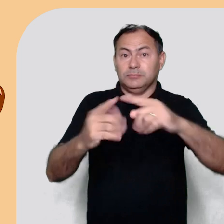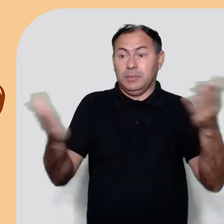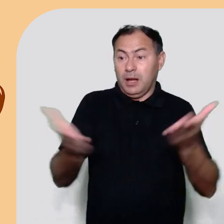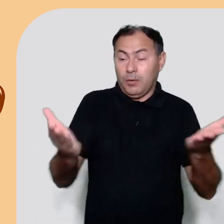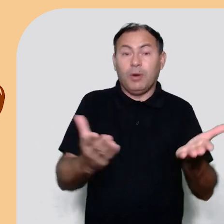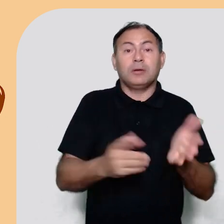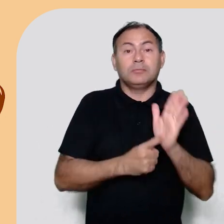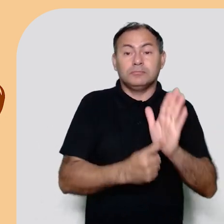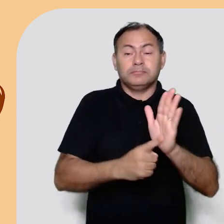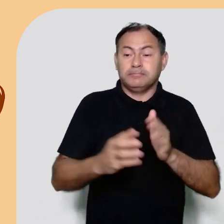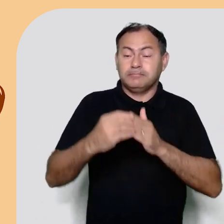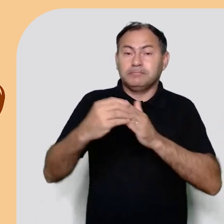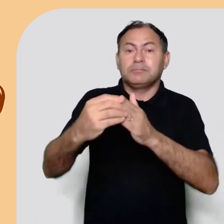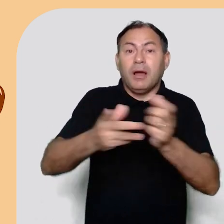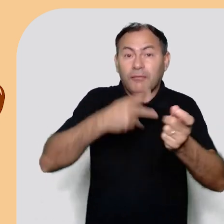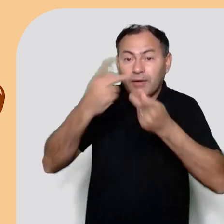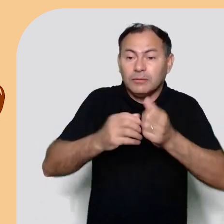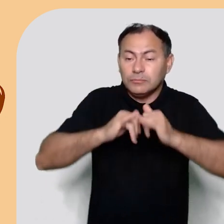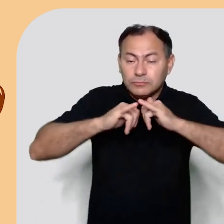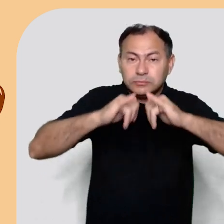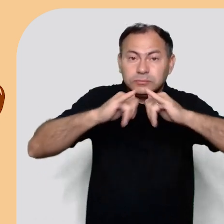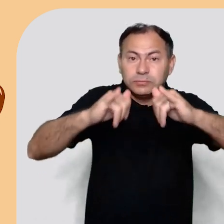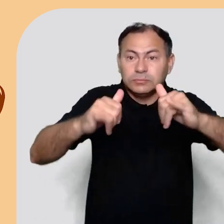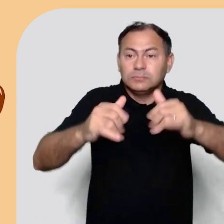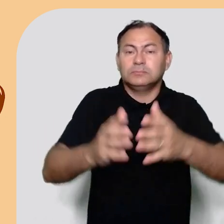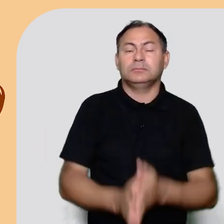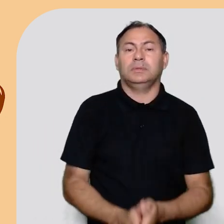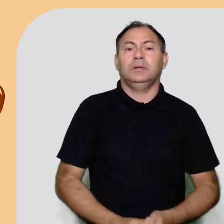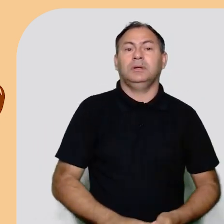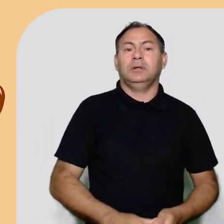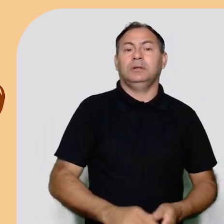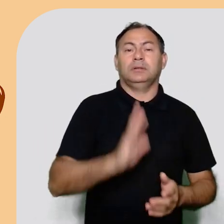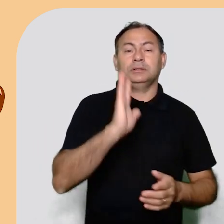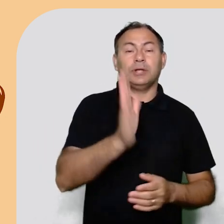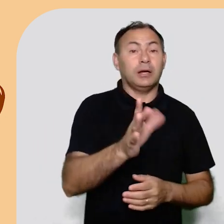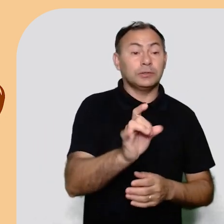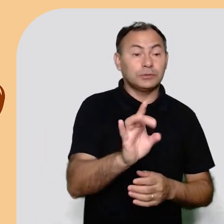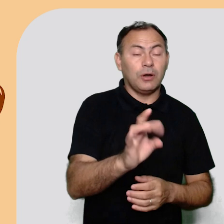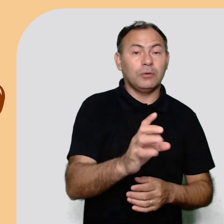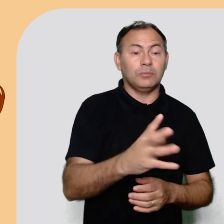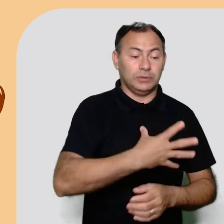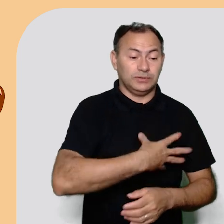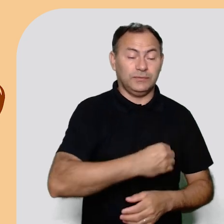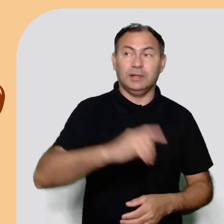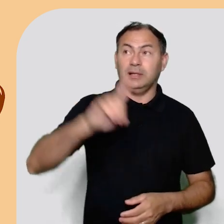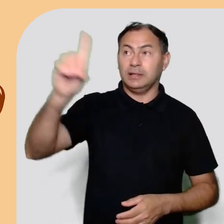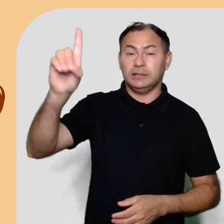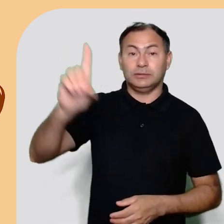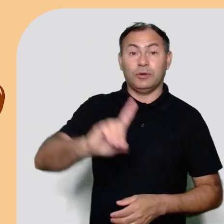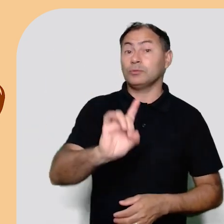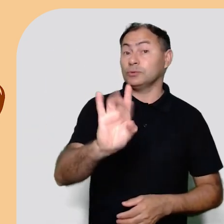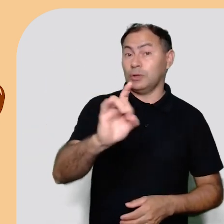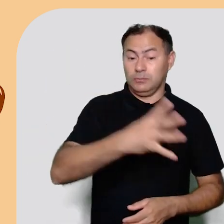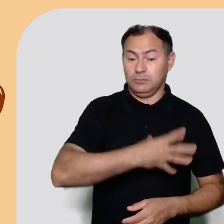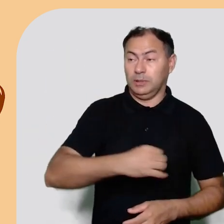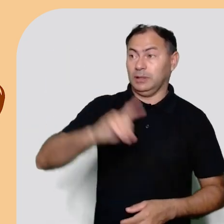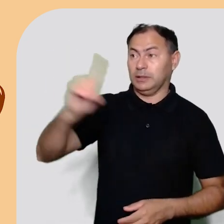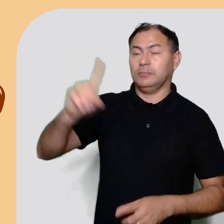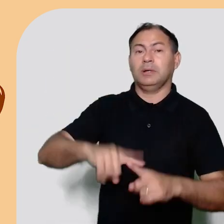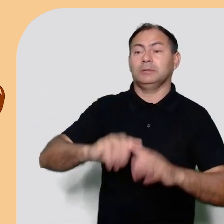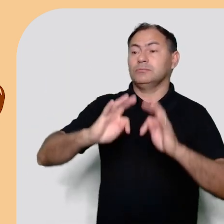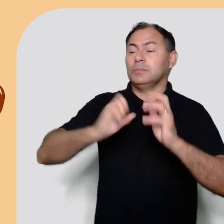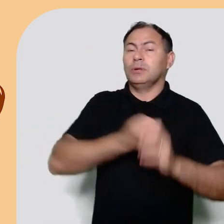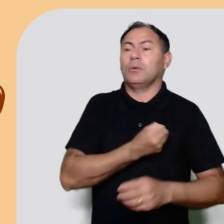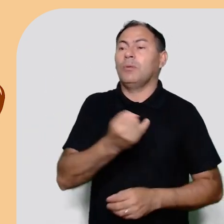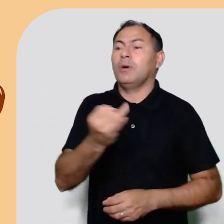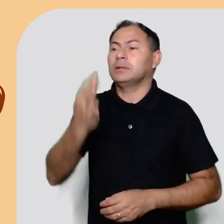agora em dirigir a sua palavra não já apenas aos filhos da Igreja e a